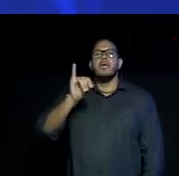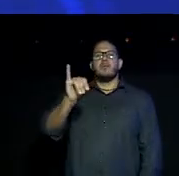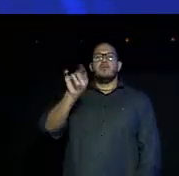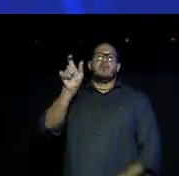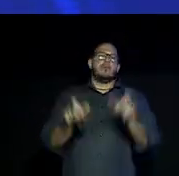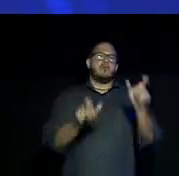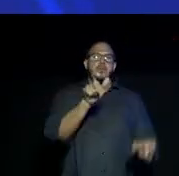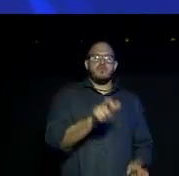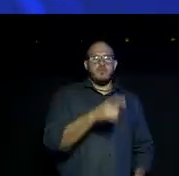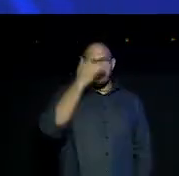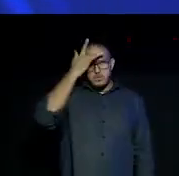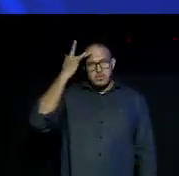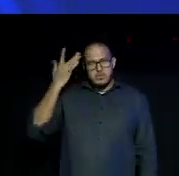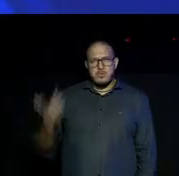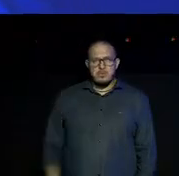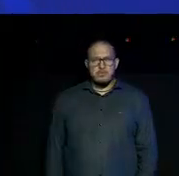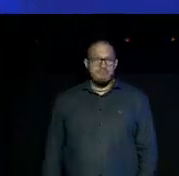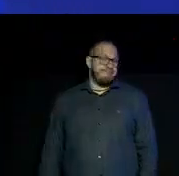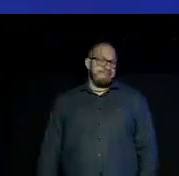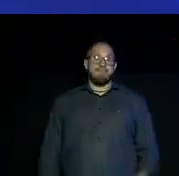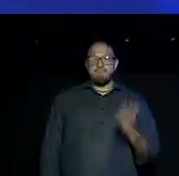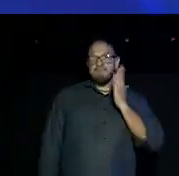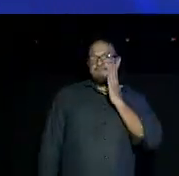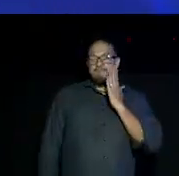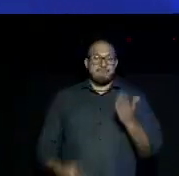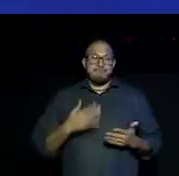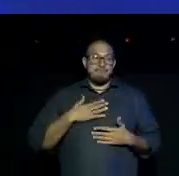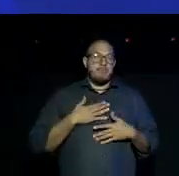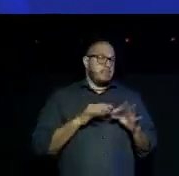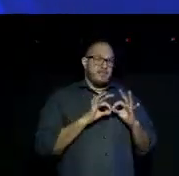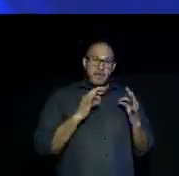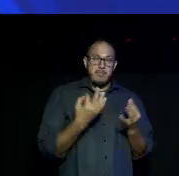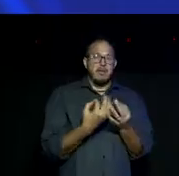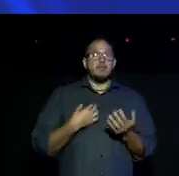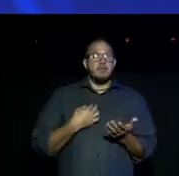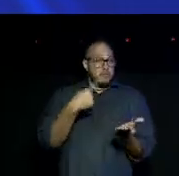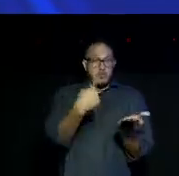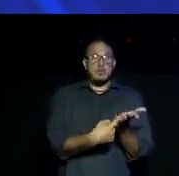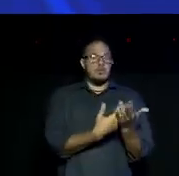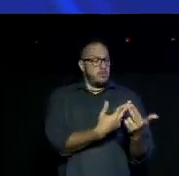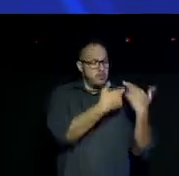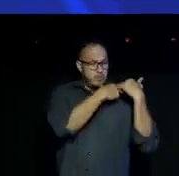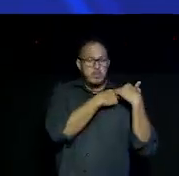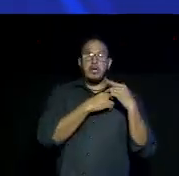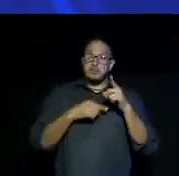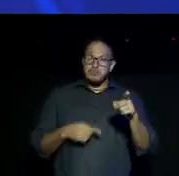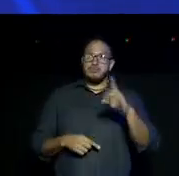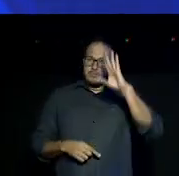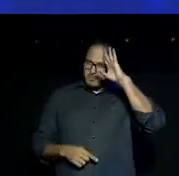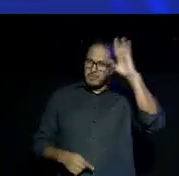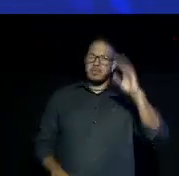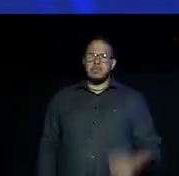humanos. 7 e pouco. E considerar que isso é sua família. Compromisso e responsabilidade. Isso é